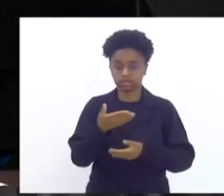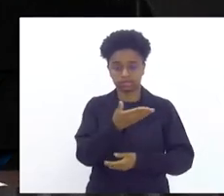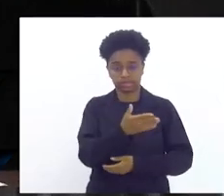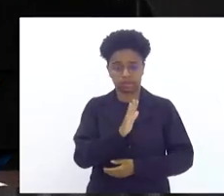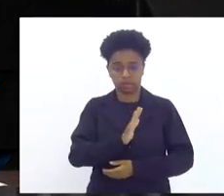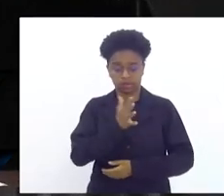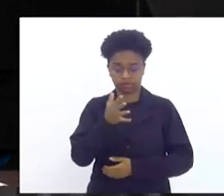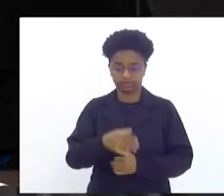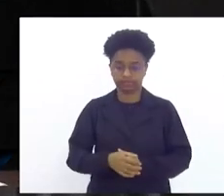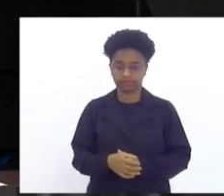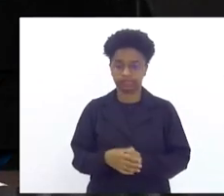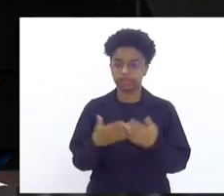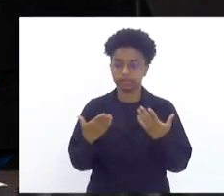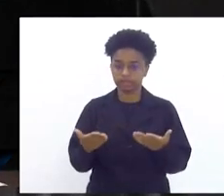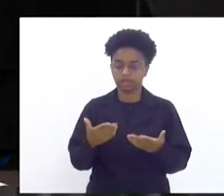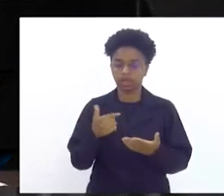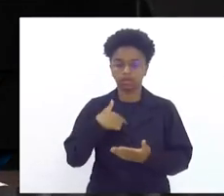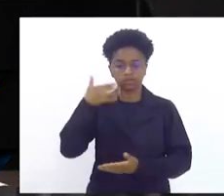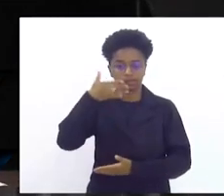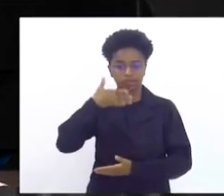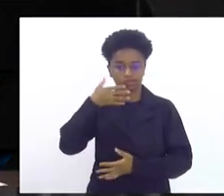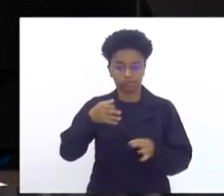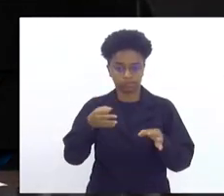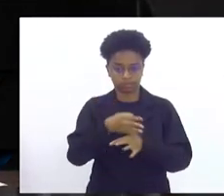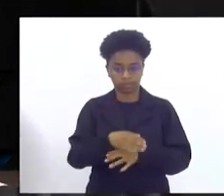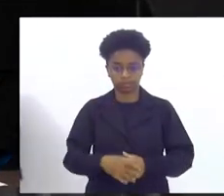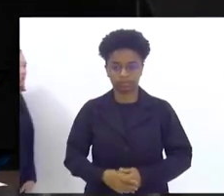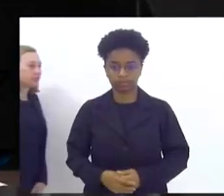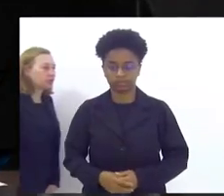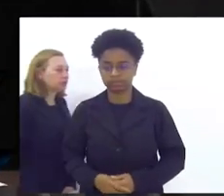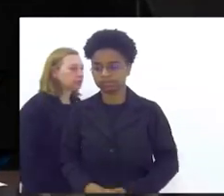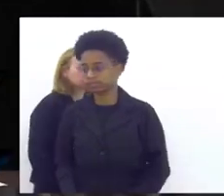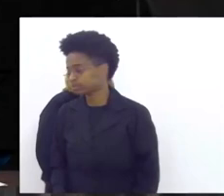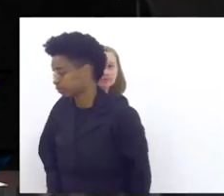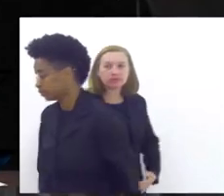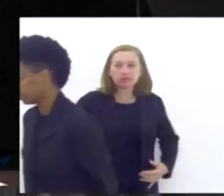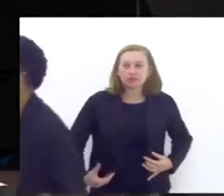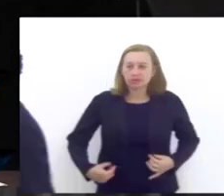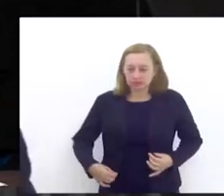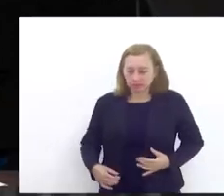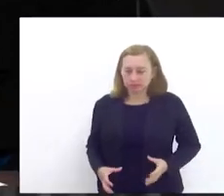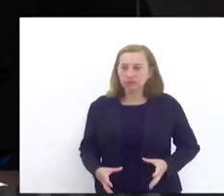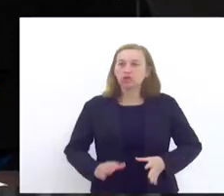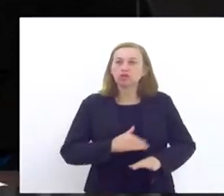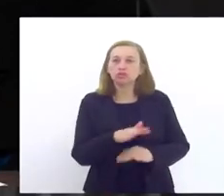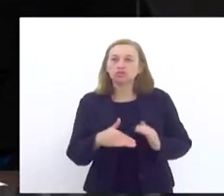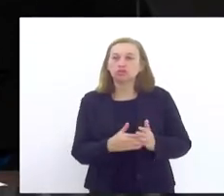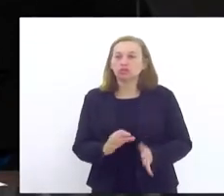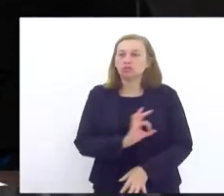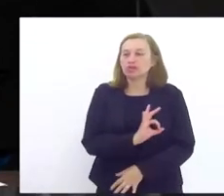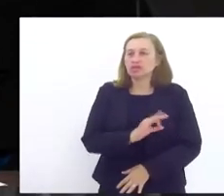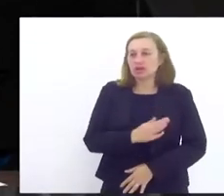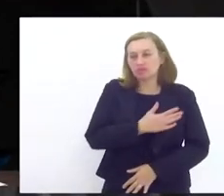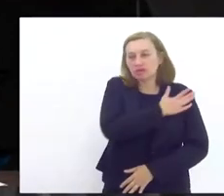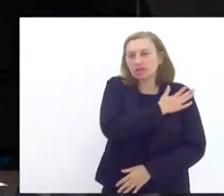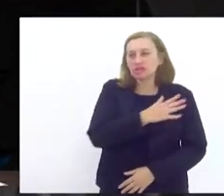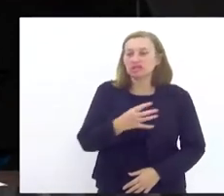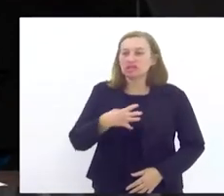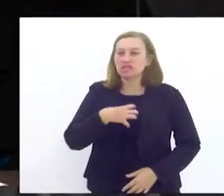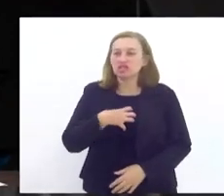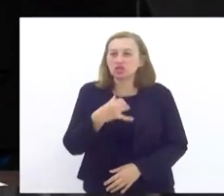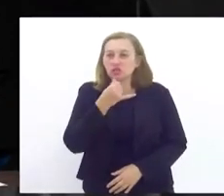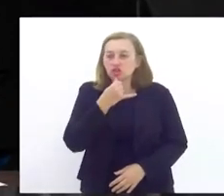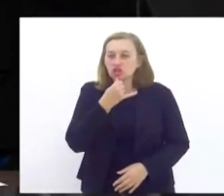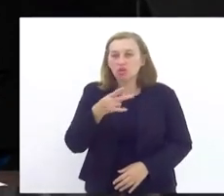desgraça aqui então tá aqui minhas palavras falar que essa galera da Segurança Pública todos os policiais militares que se sentiram ofendido com a